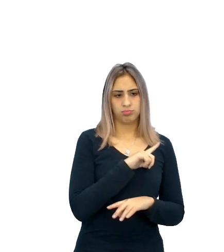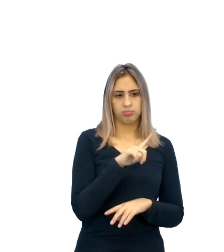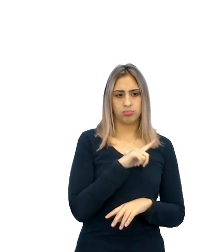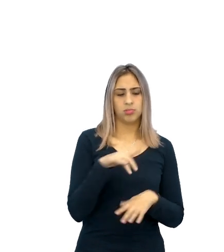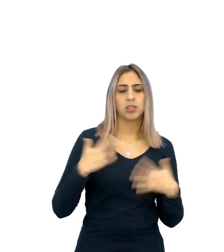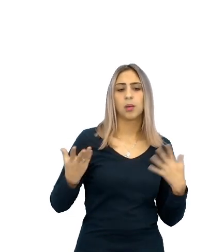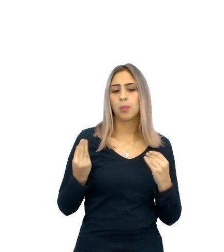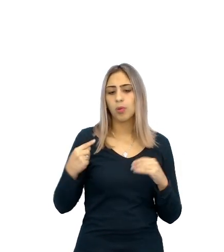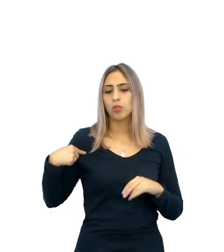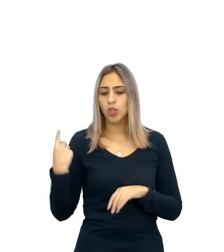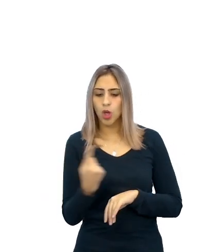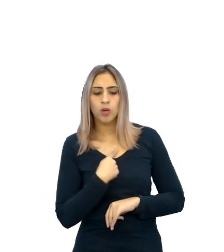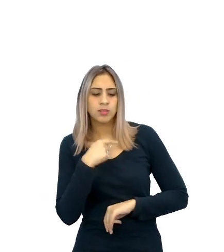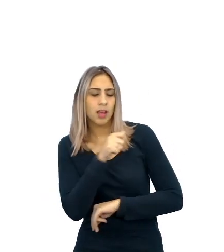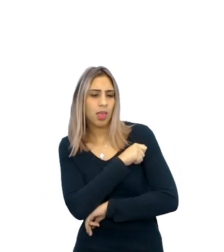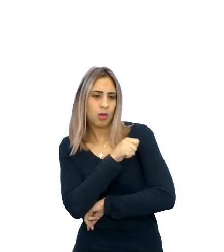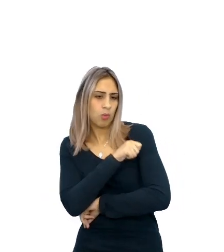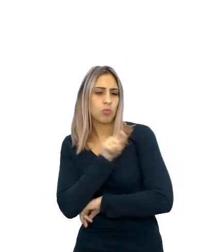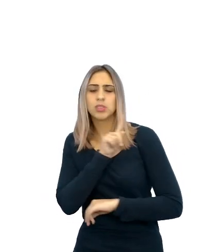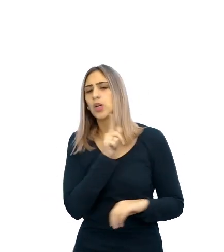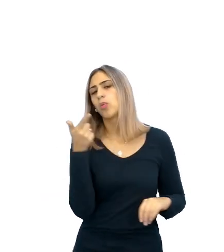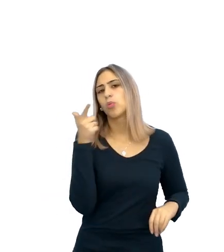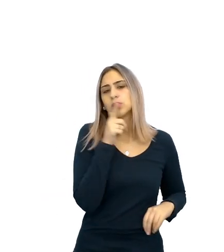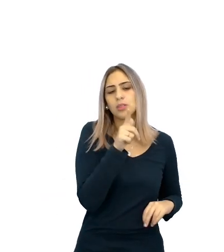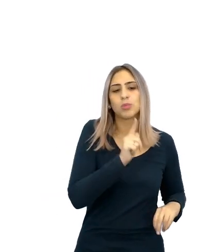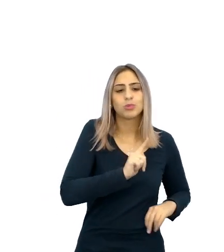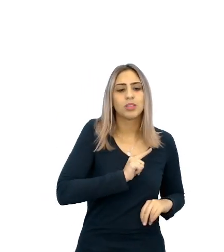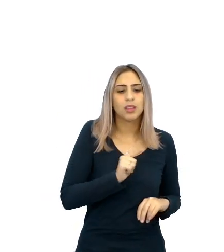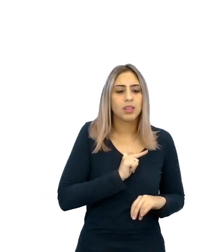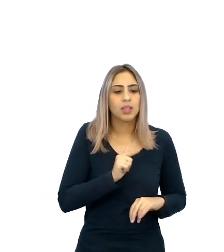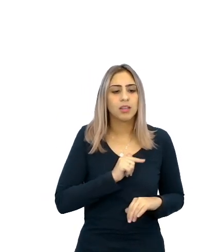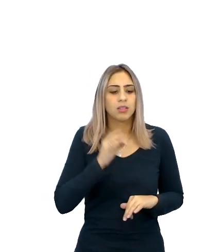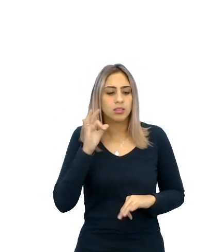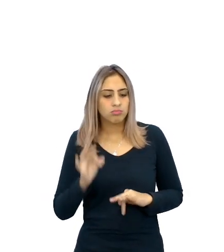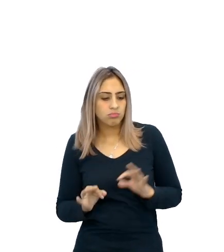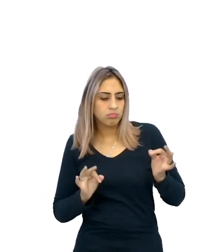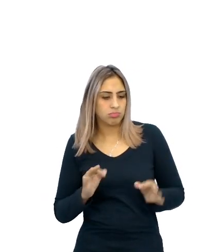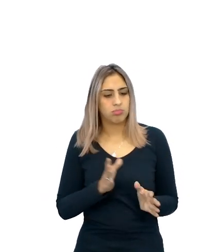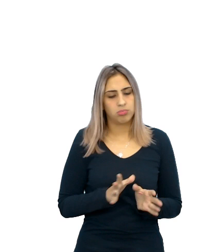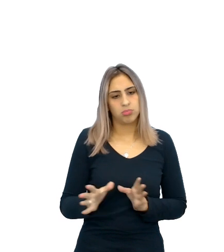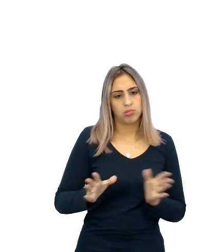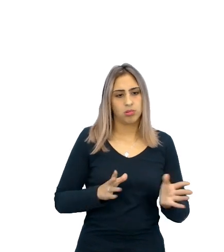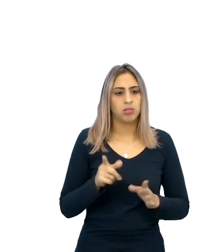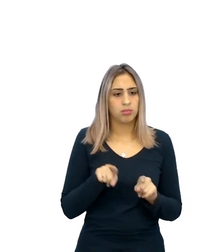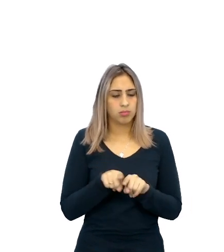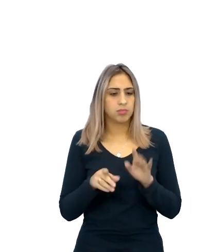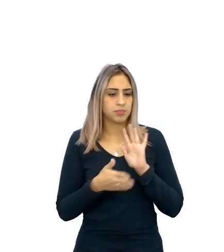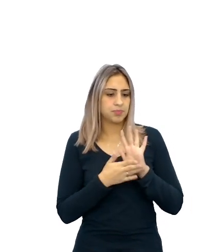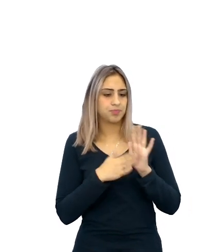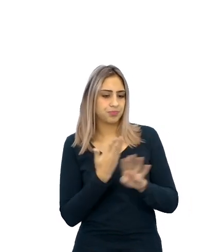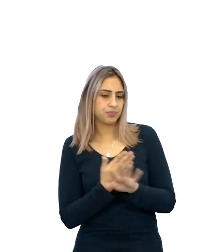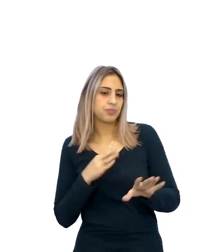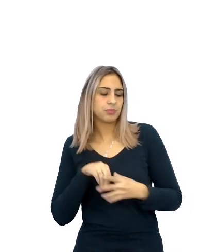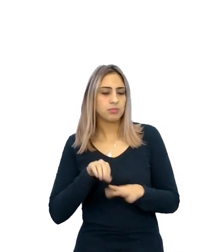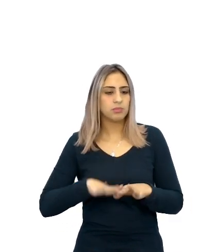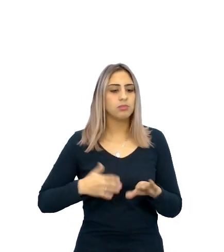Então, muitos dos nossos estudantes não conseguiram ter certas habilidades, até pelo afastamento da escola. E agora, com